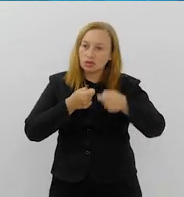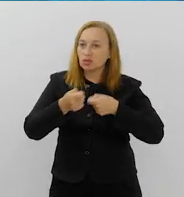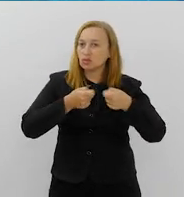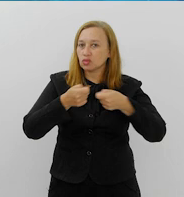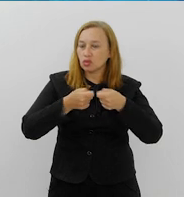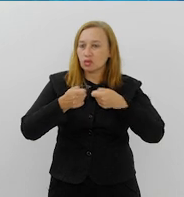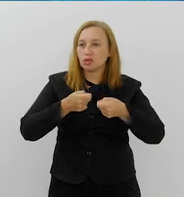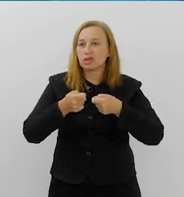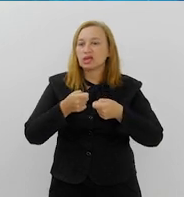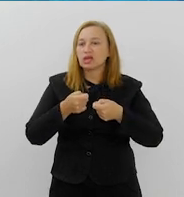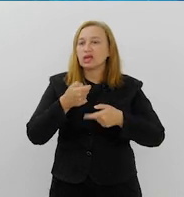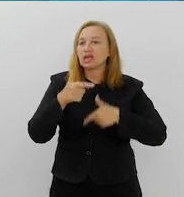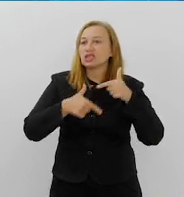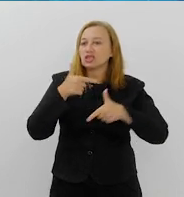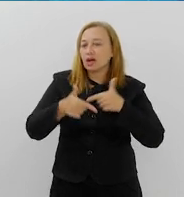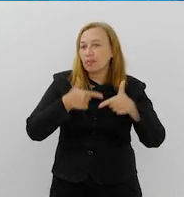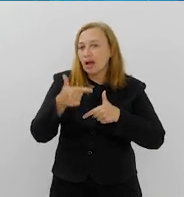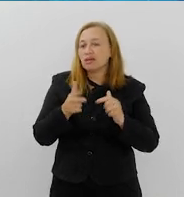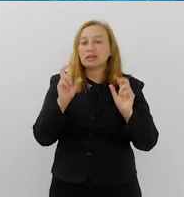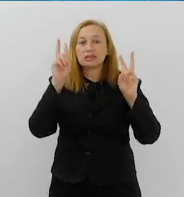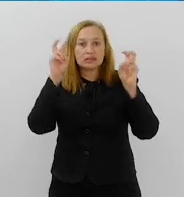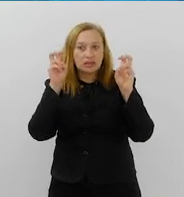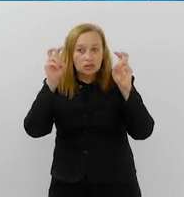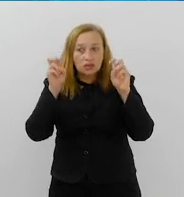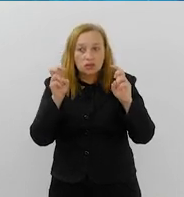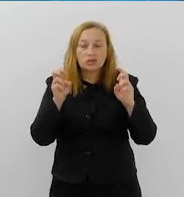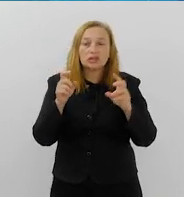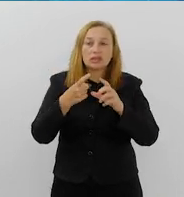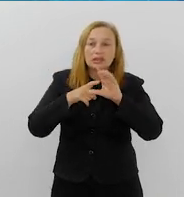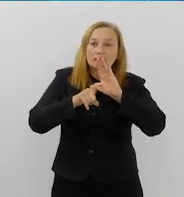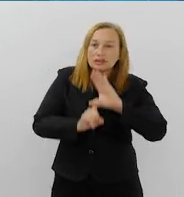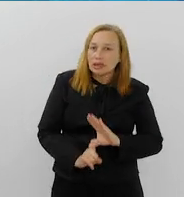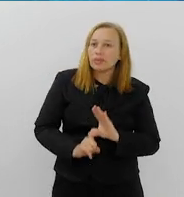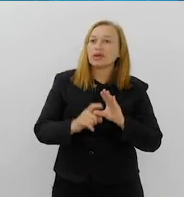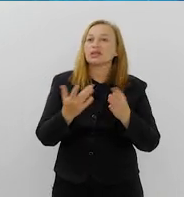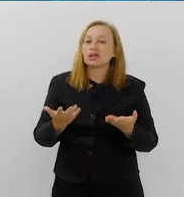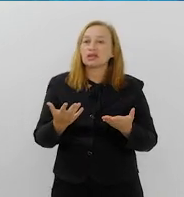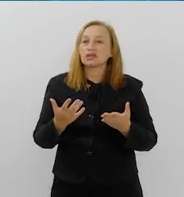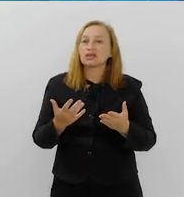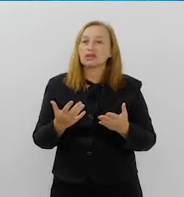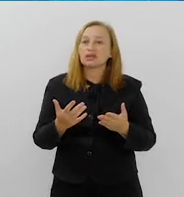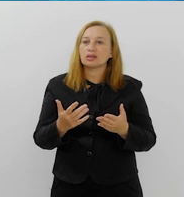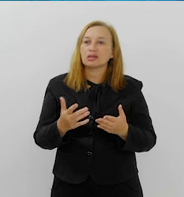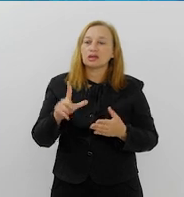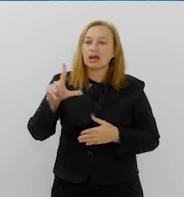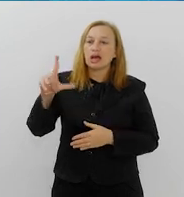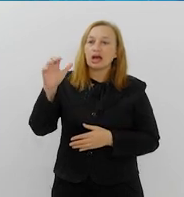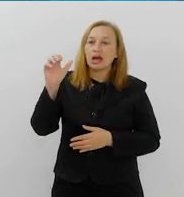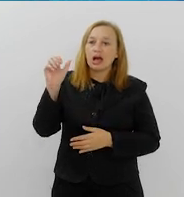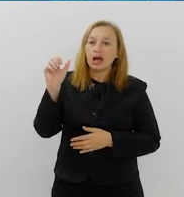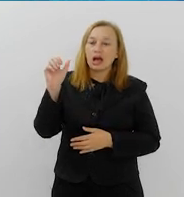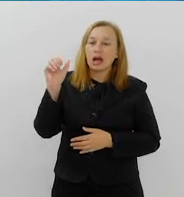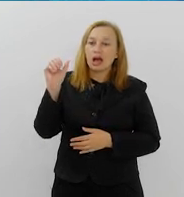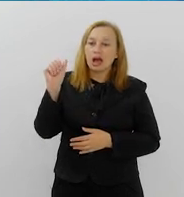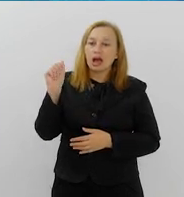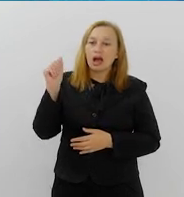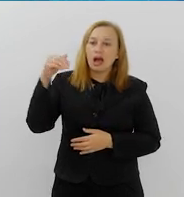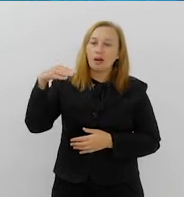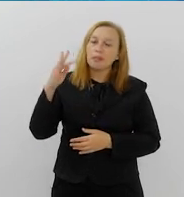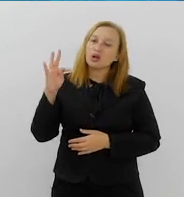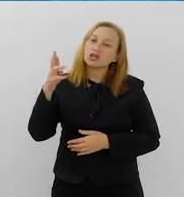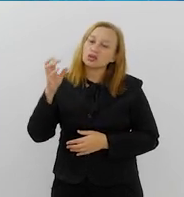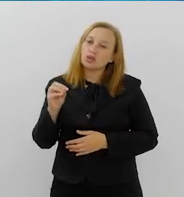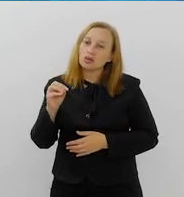controle, né? Que eles trabalham muito essas questões das dependências e é um ambulatório específico